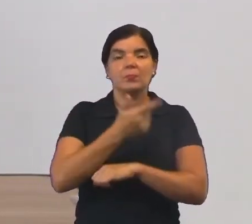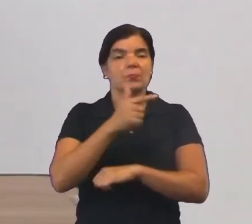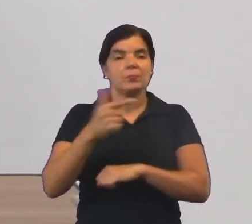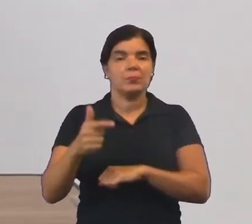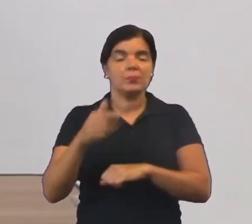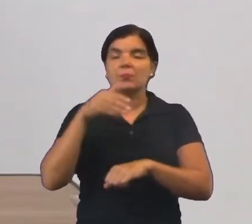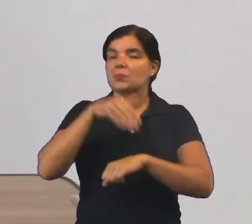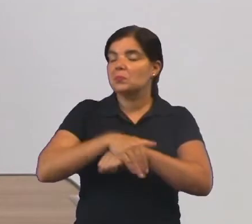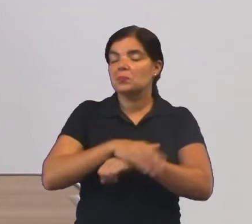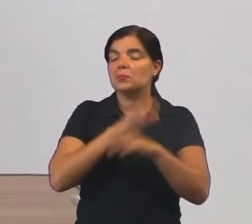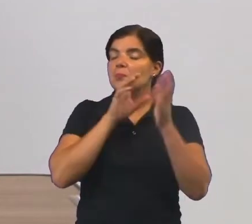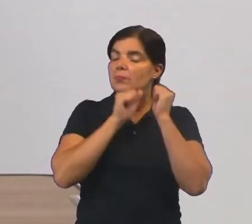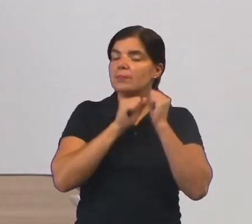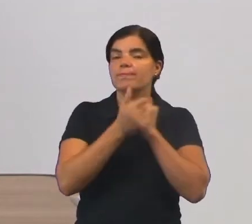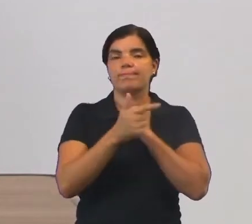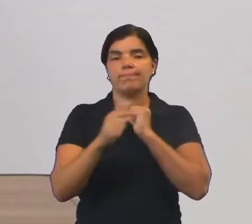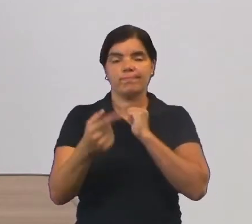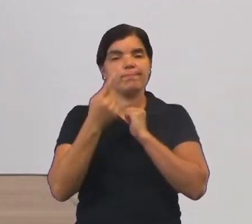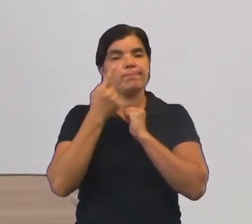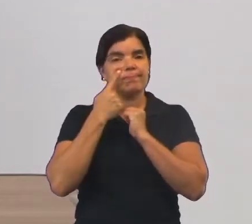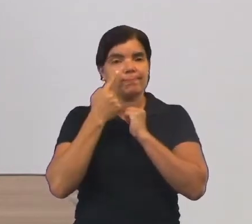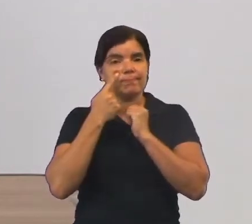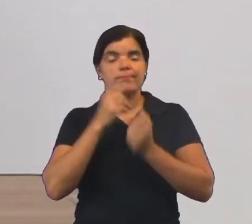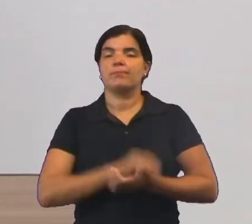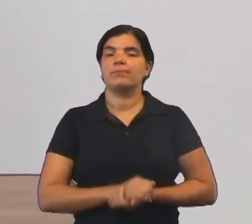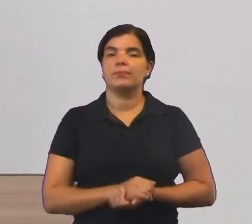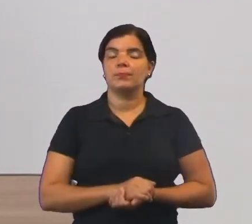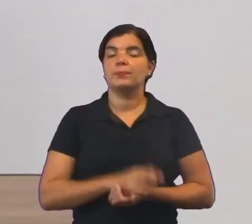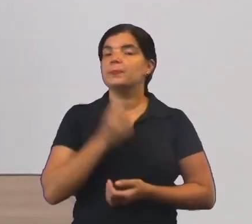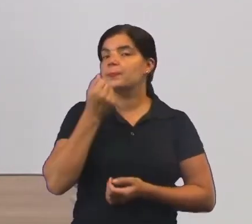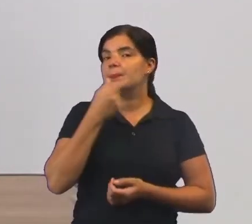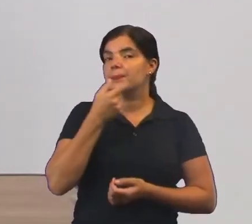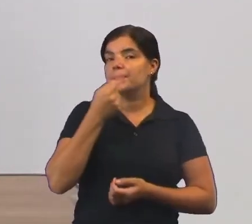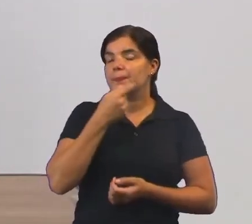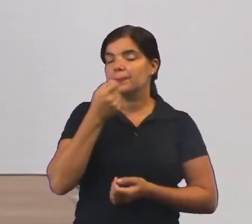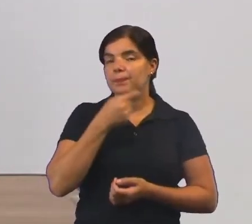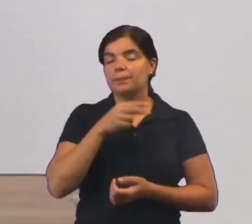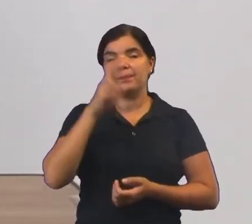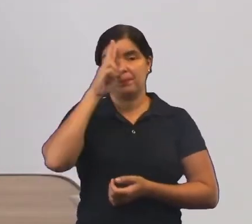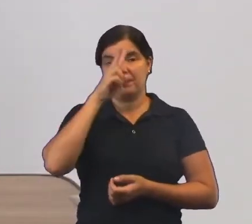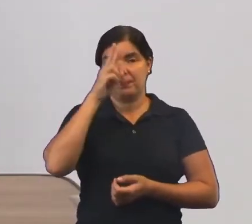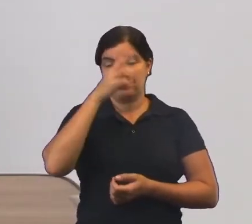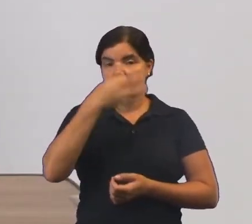não tinham mais noite para dormir. A gente vê uma partezinha de humor aí nessa